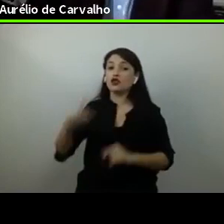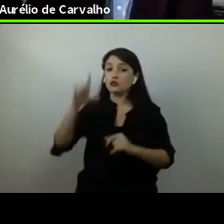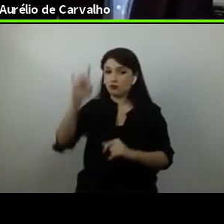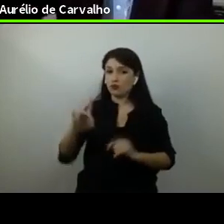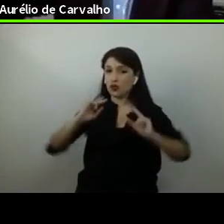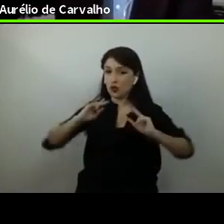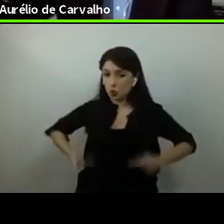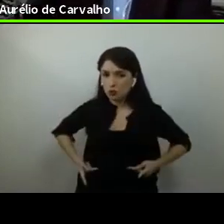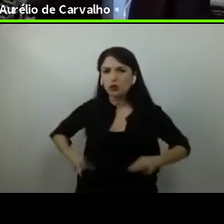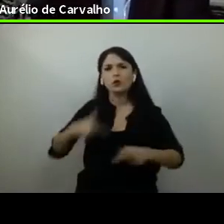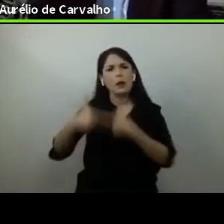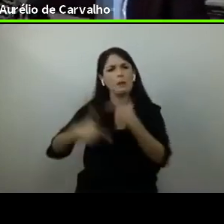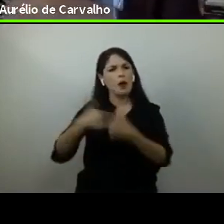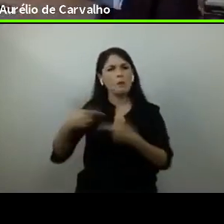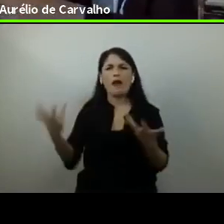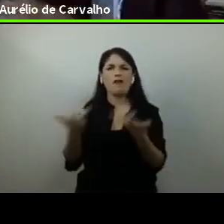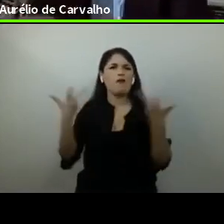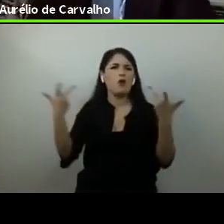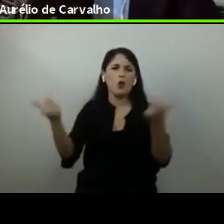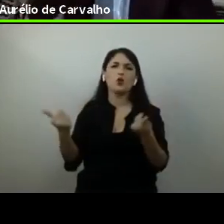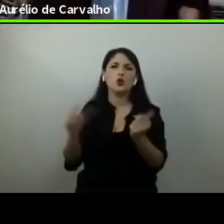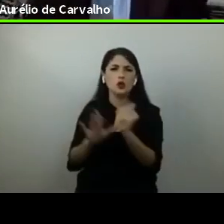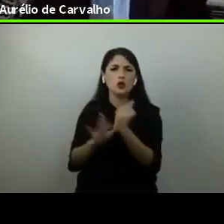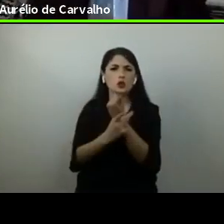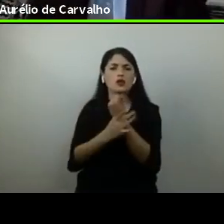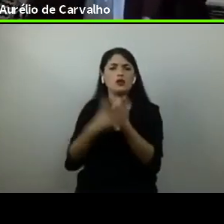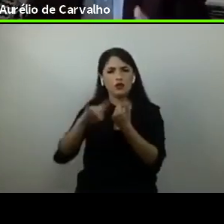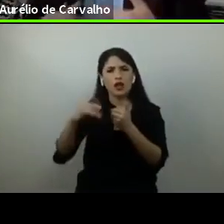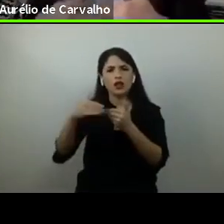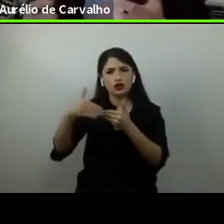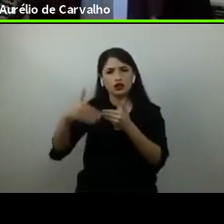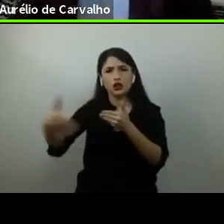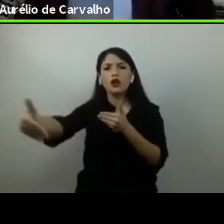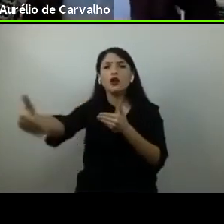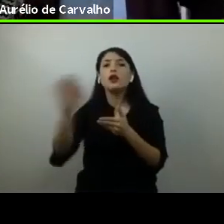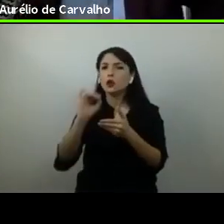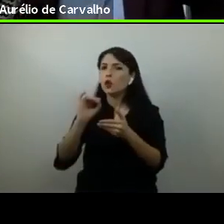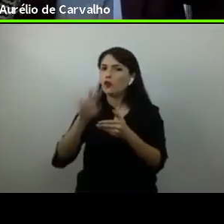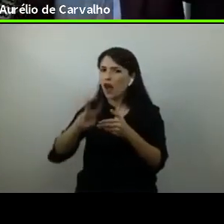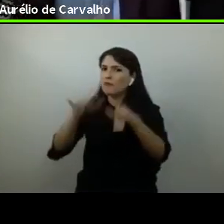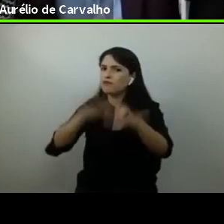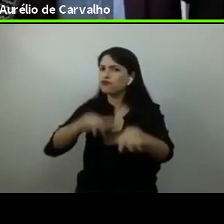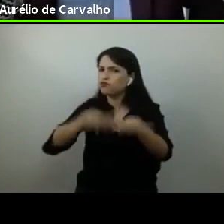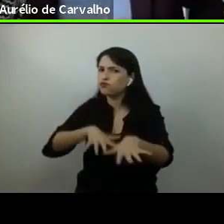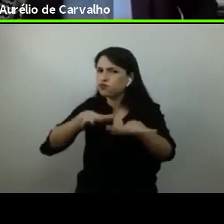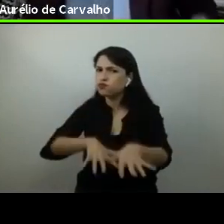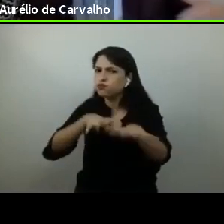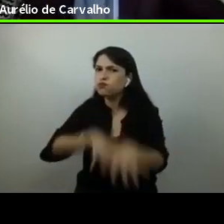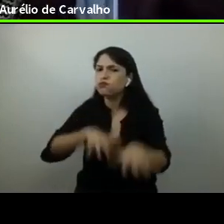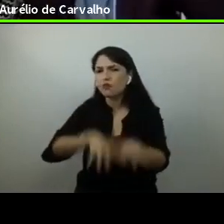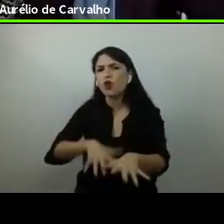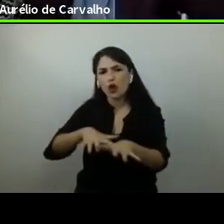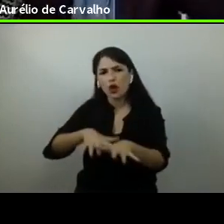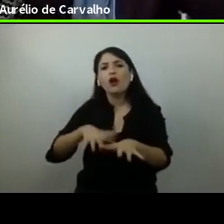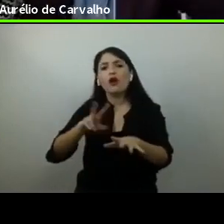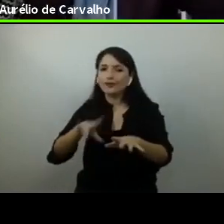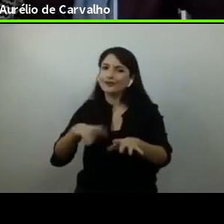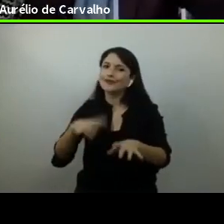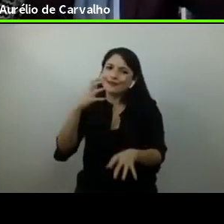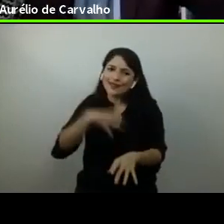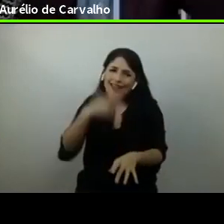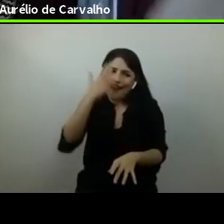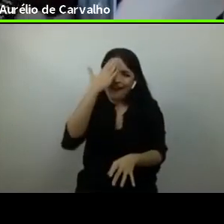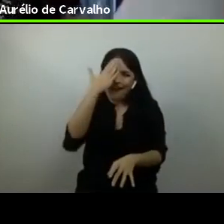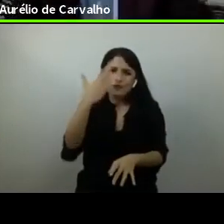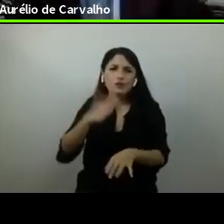garantir a segurança daqueles que vão se manifestar nos próximos dias nas ruas, mesmo frente a essa situação bastante delicada, evidentemente, que a gente vive,